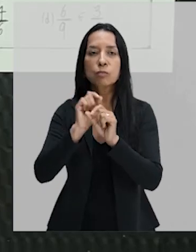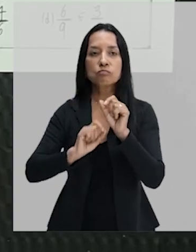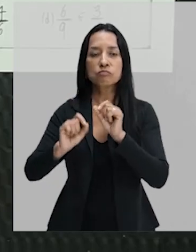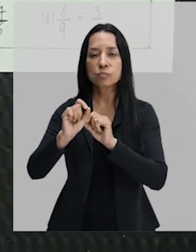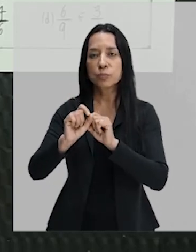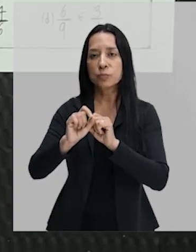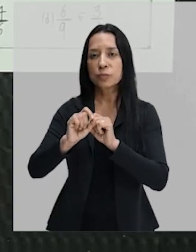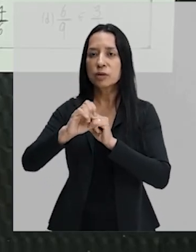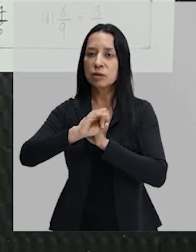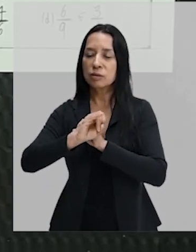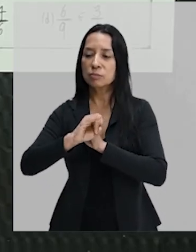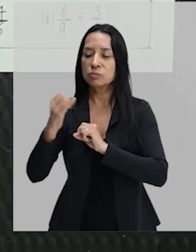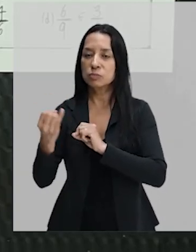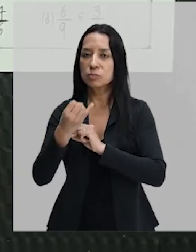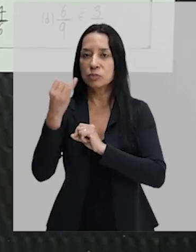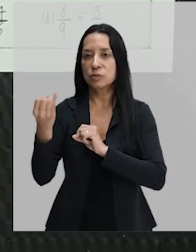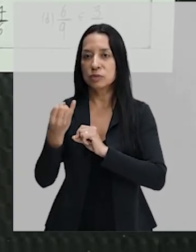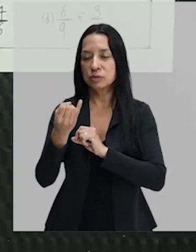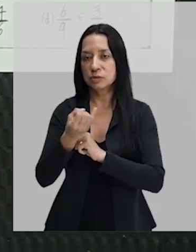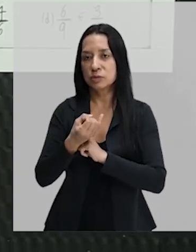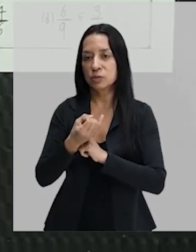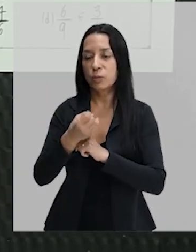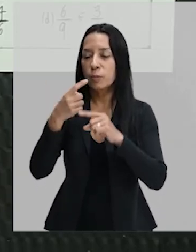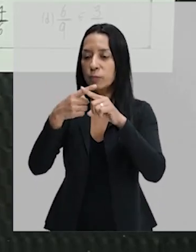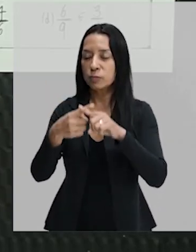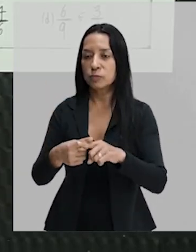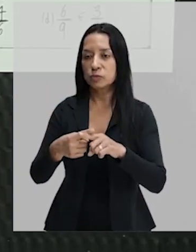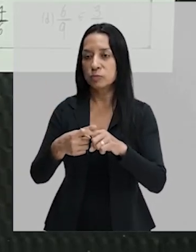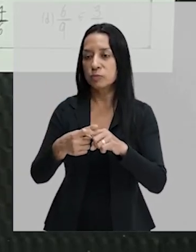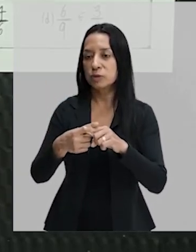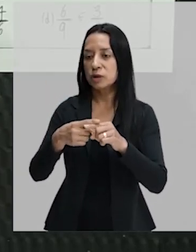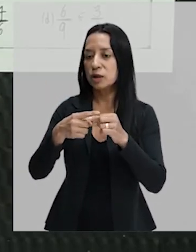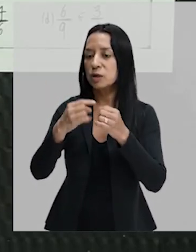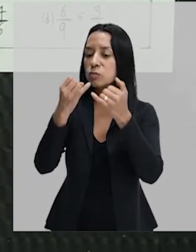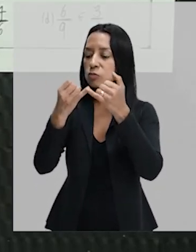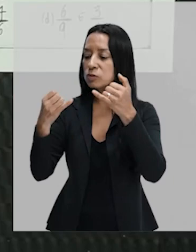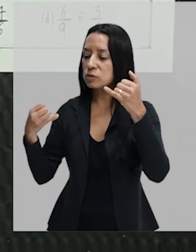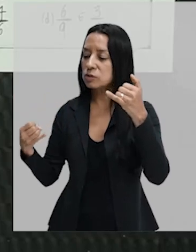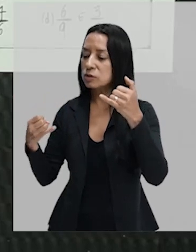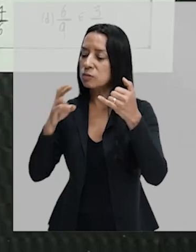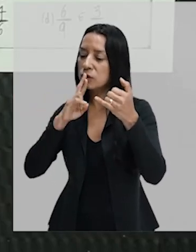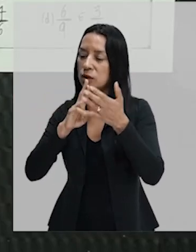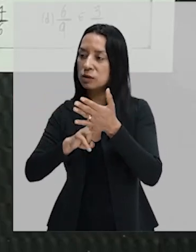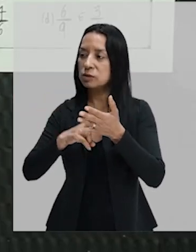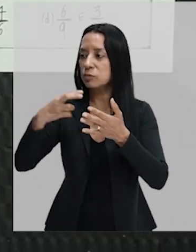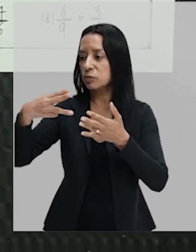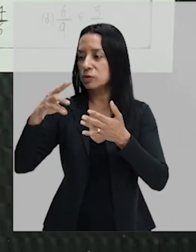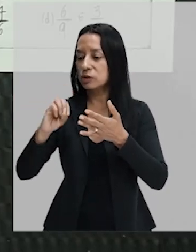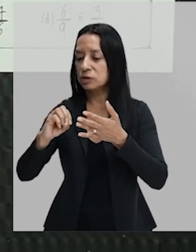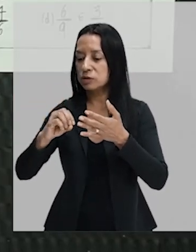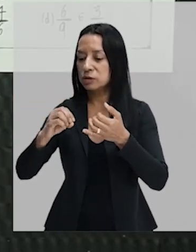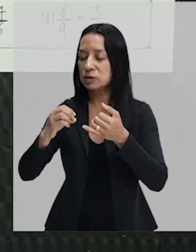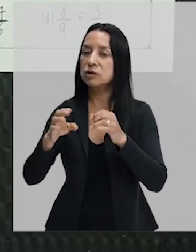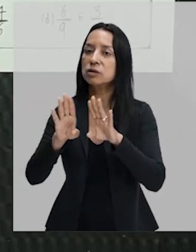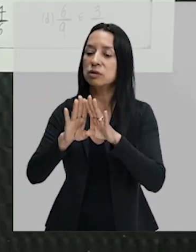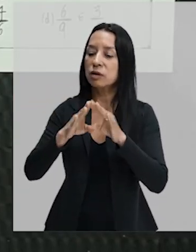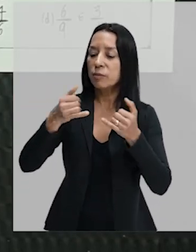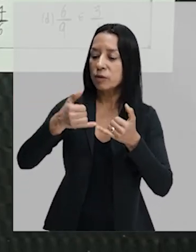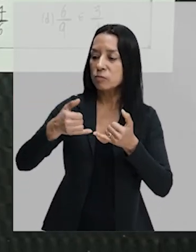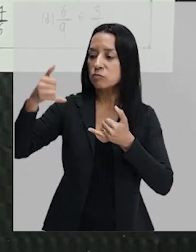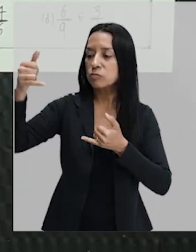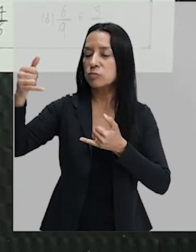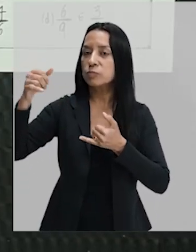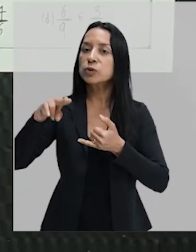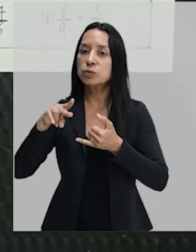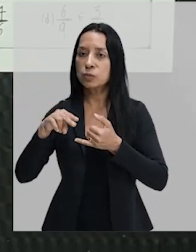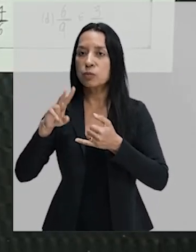quando eu multipliquei os extremos, o resultado deu 30. Quando eu multipliquei os meios, deu o mesmo valor.